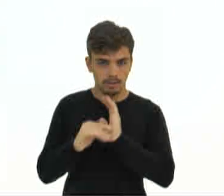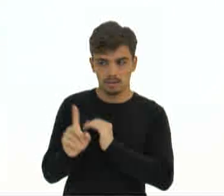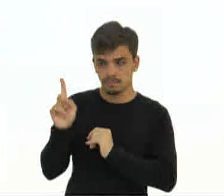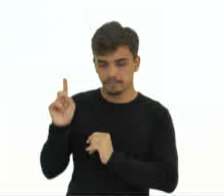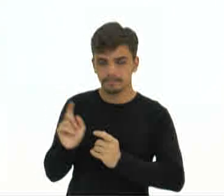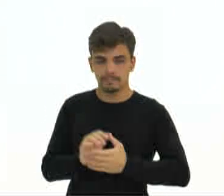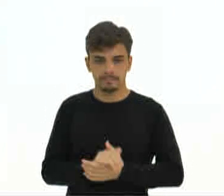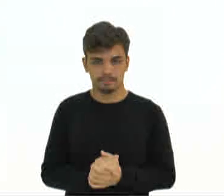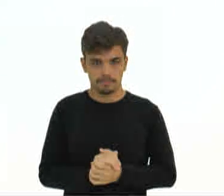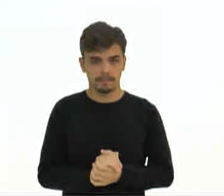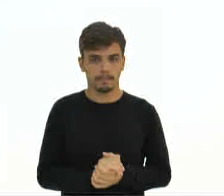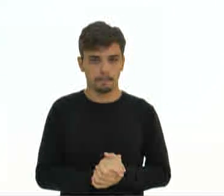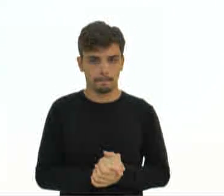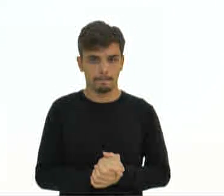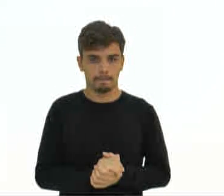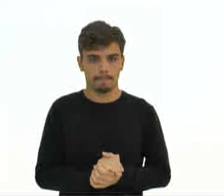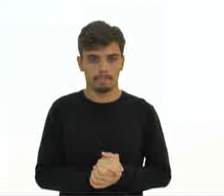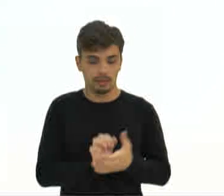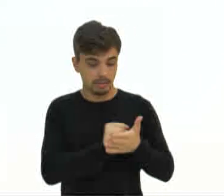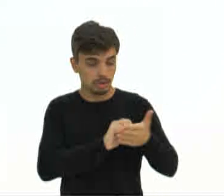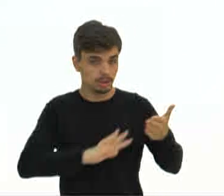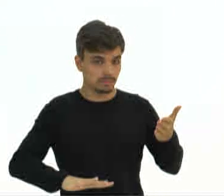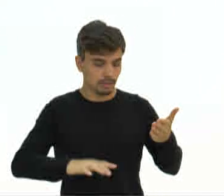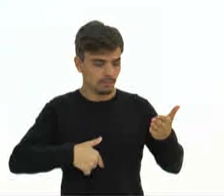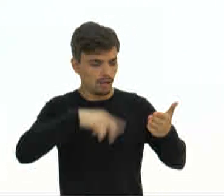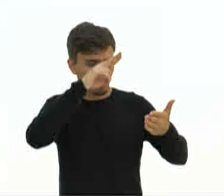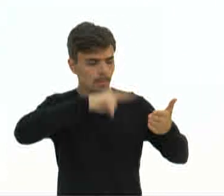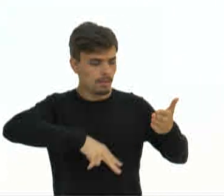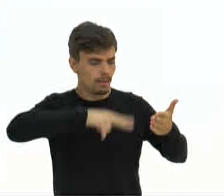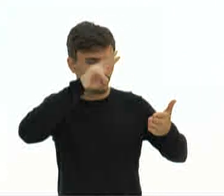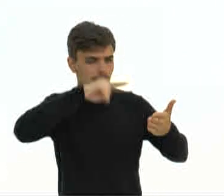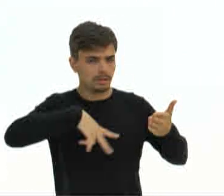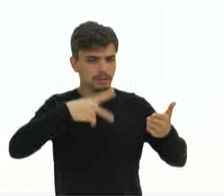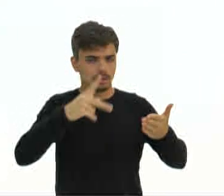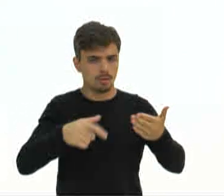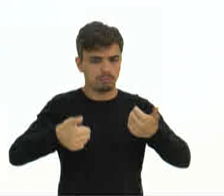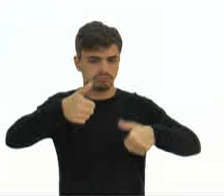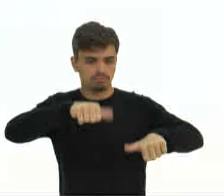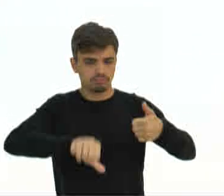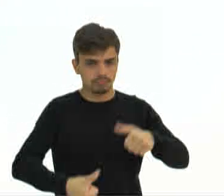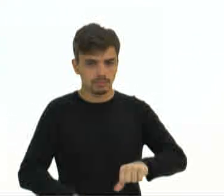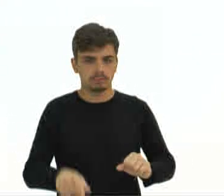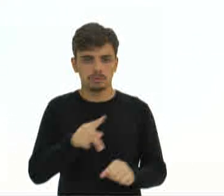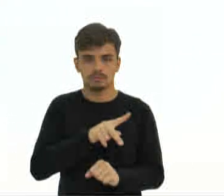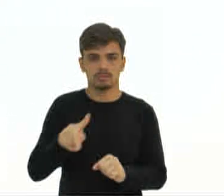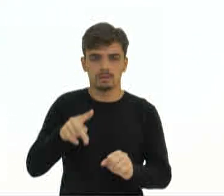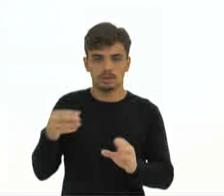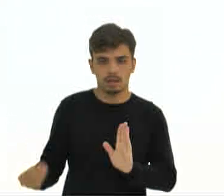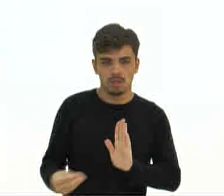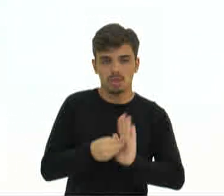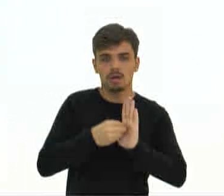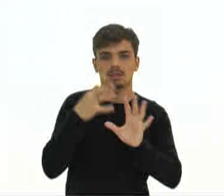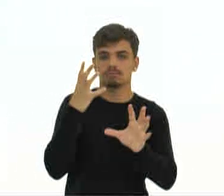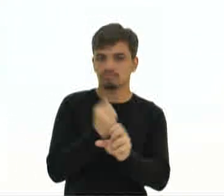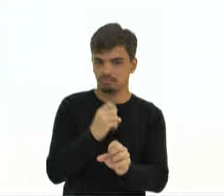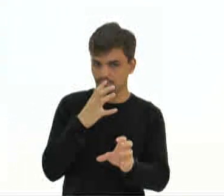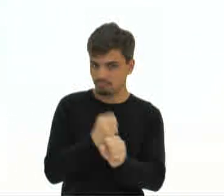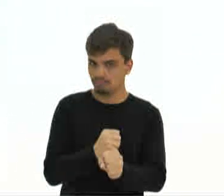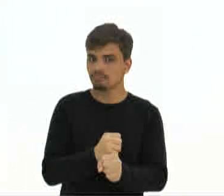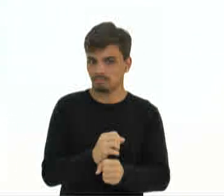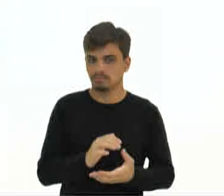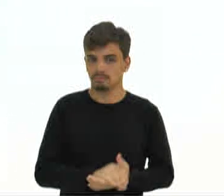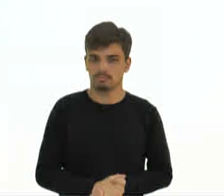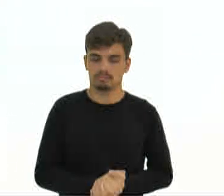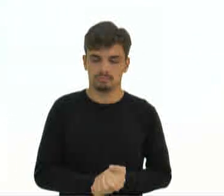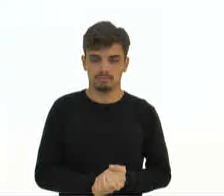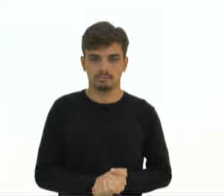semanadoconhecimento.ced@escola.pr.gov.br. Esta atividade será evaluada por tu professor e uma nota será atribuída. Então, essa atividade será avaliada pelo